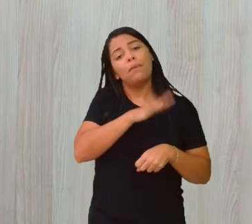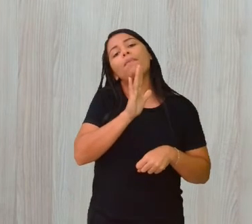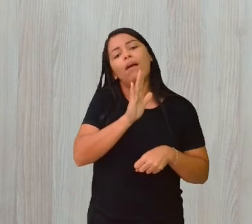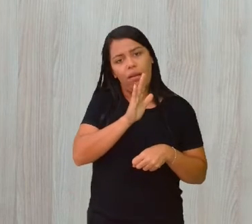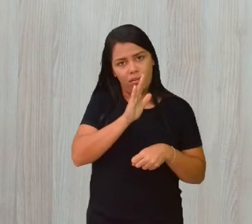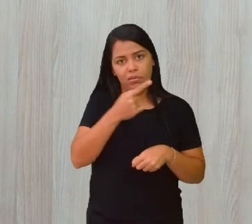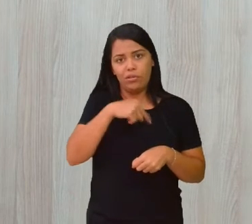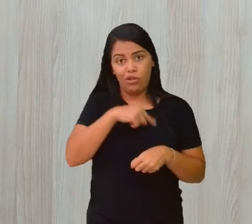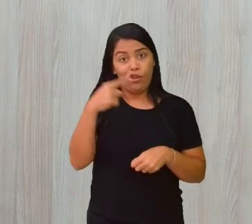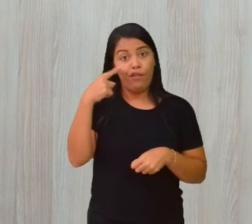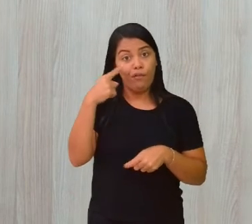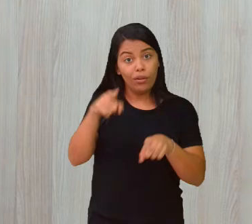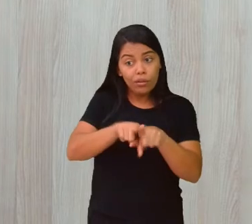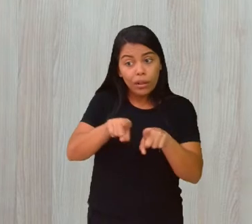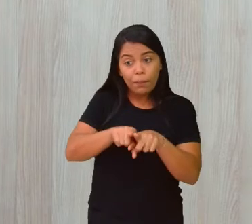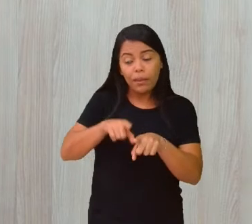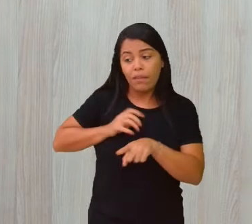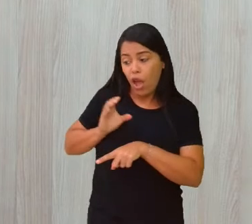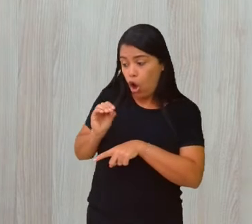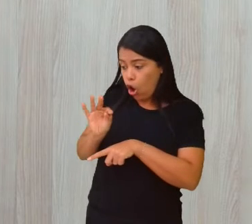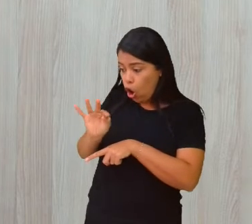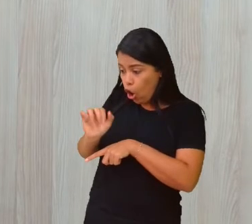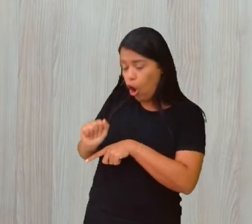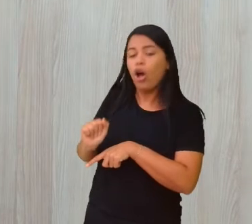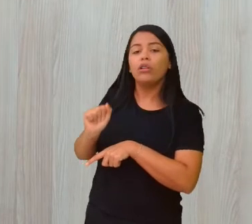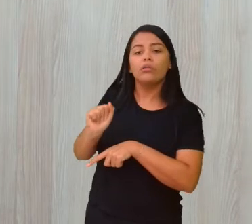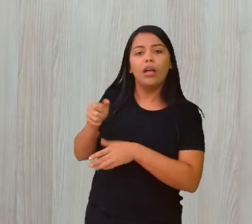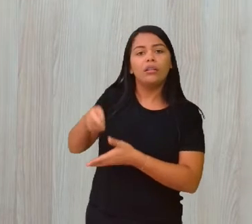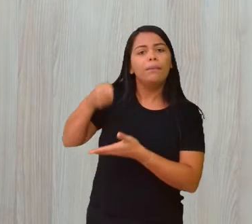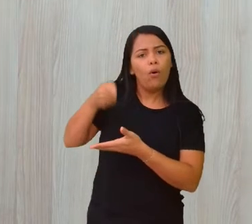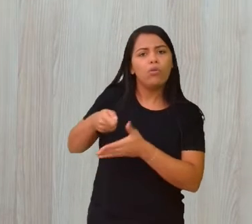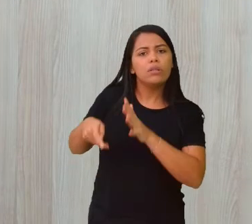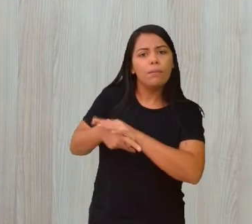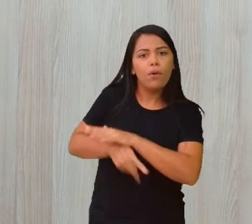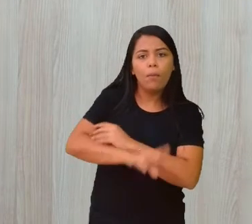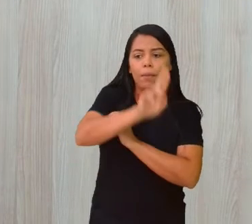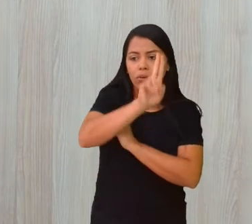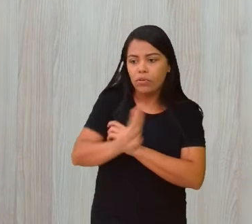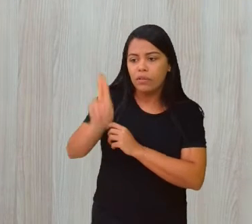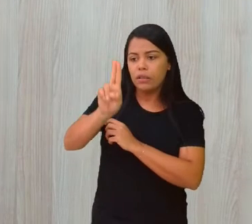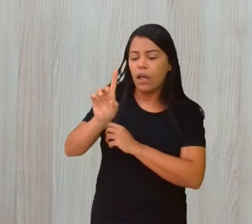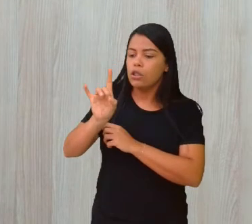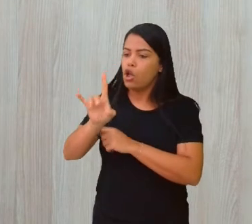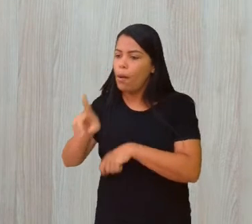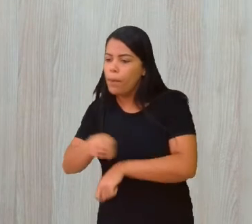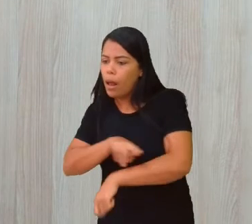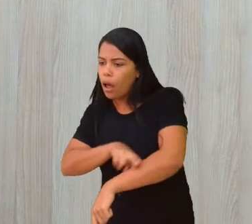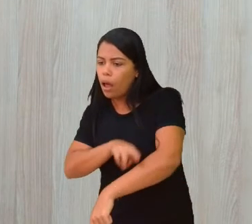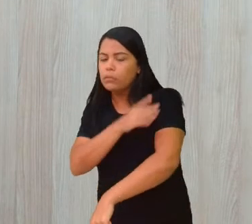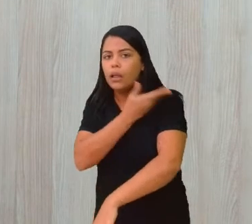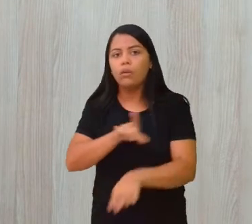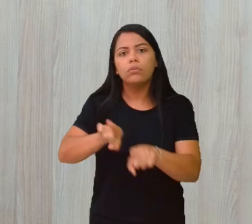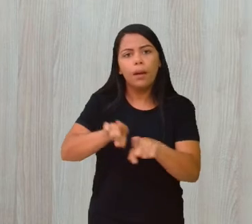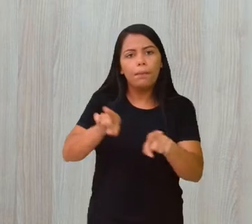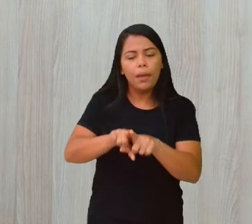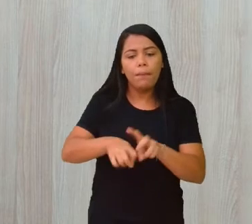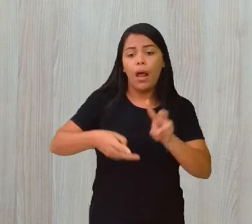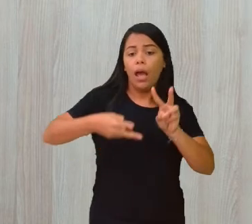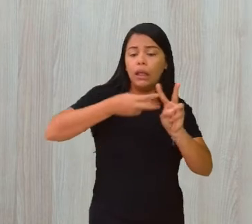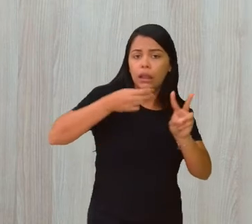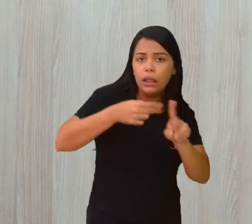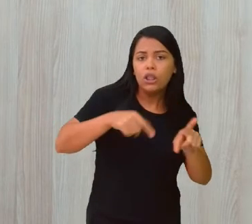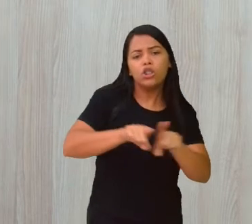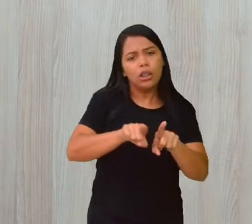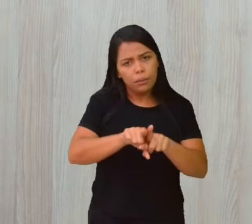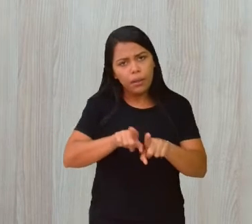gente viu aí o avanço com as cotas, né, nas universidades, não só para negros como para indígenas. Isso é muito importante, né,